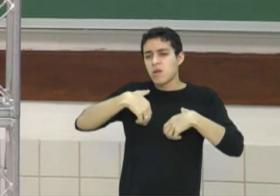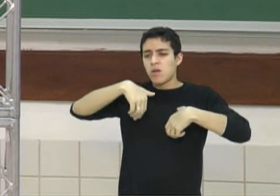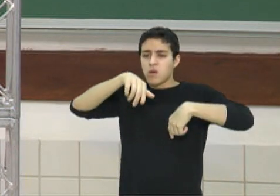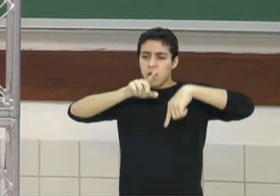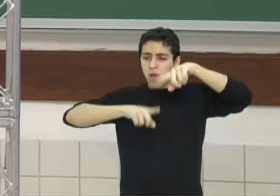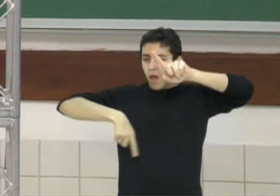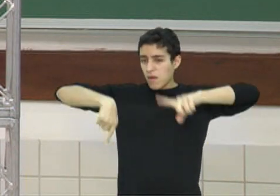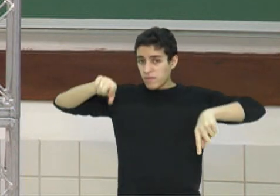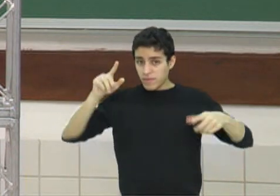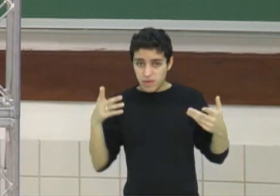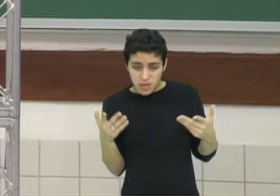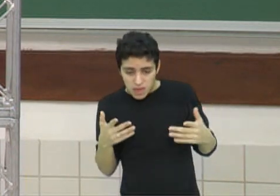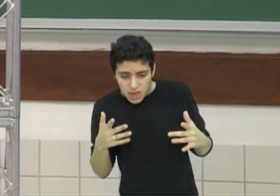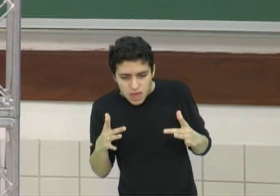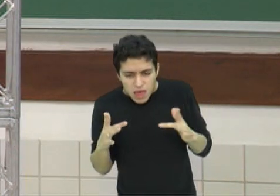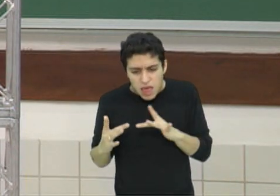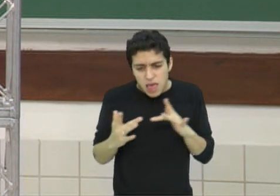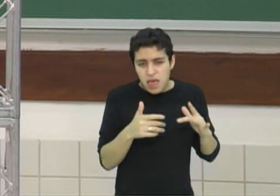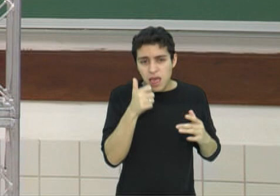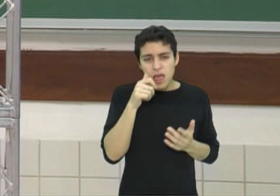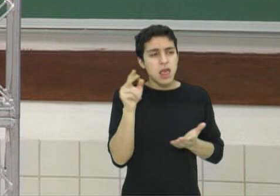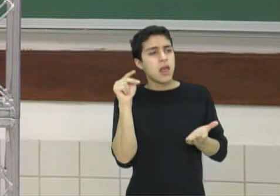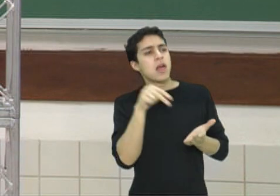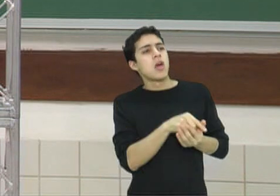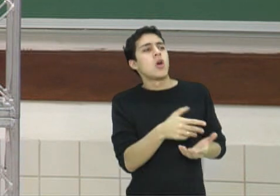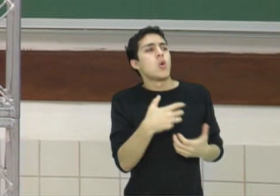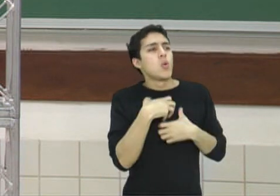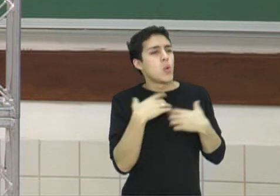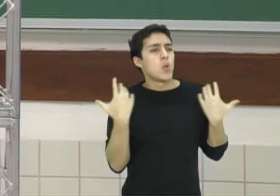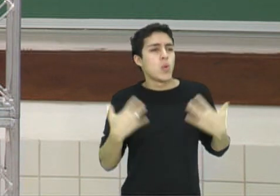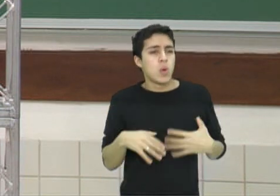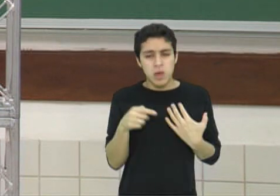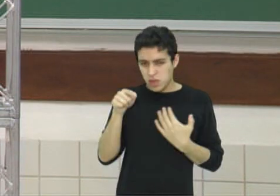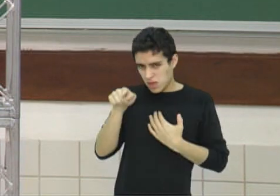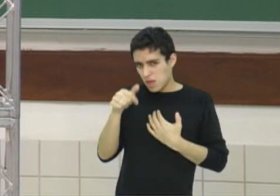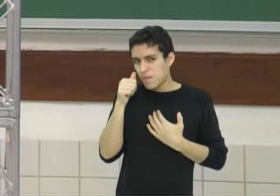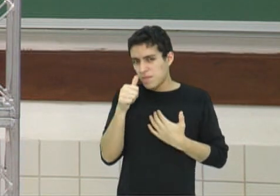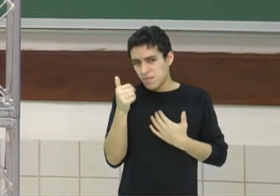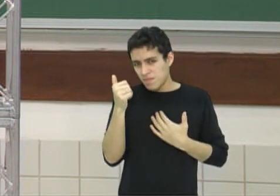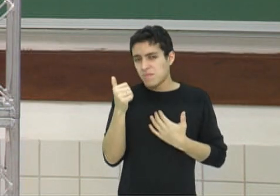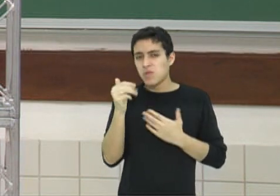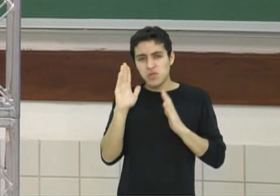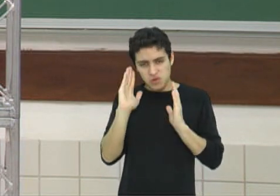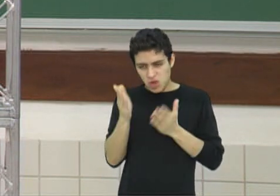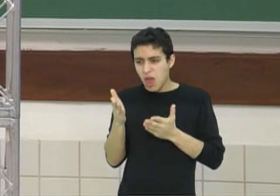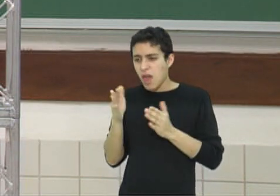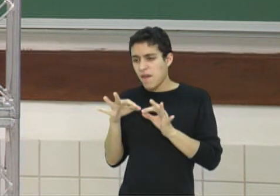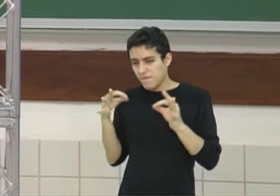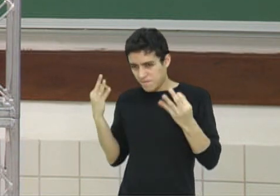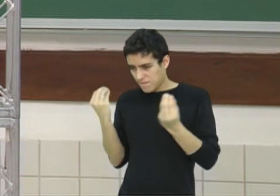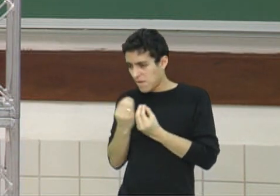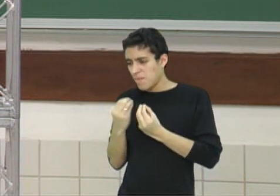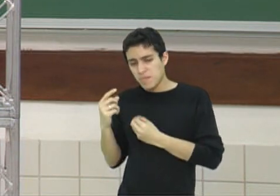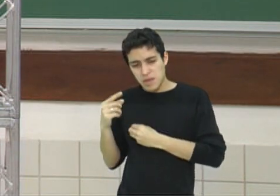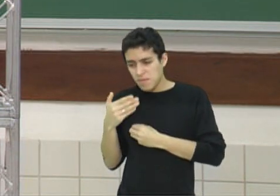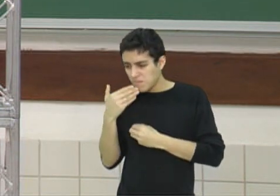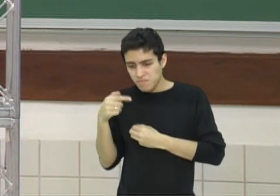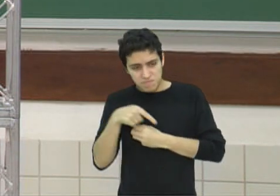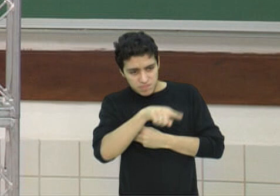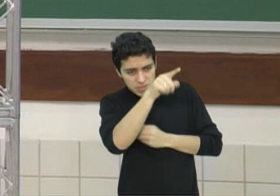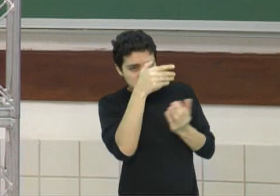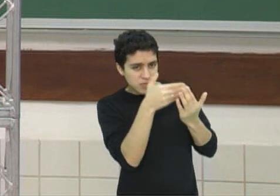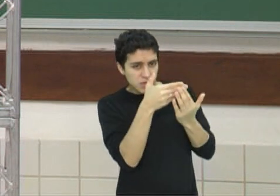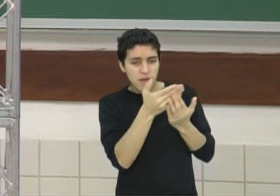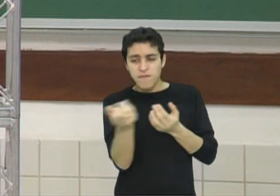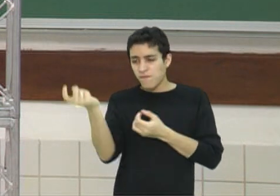irregulares. Com esse contato, Anita Malfatti, que ela tinha sido enviada por sua família para fazer esse estudo, volta para o